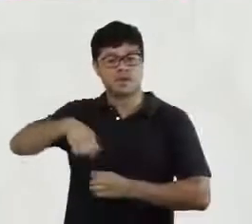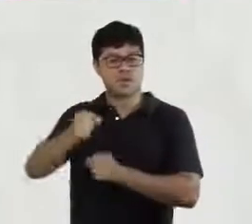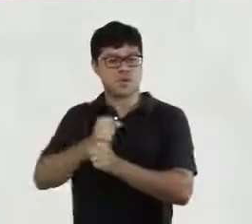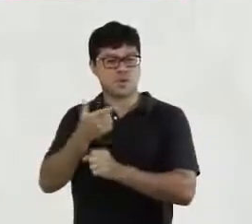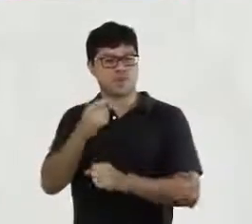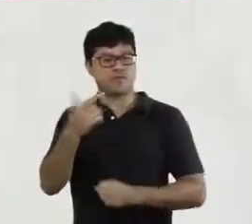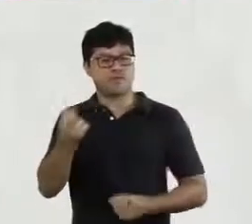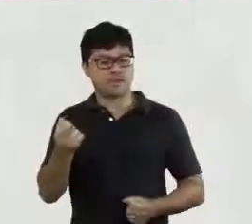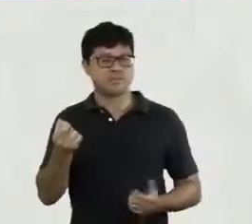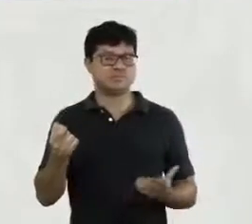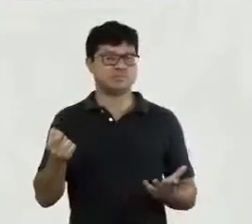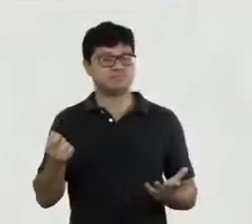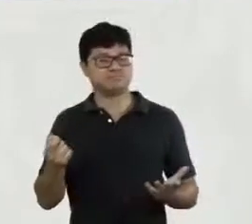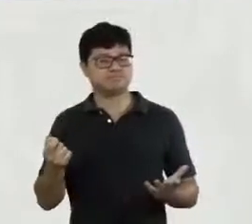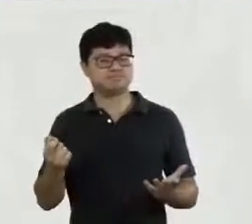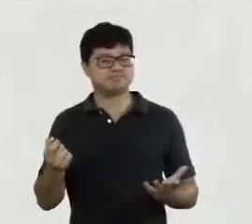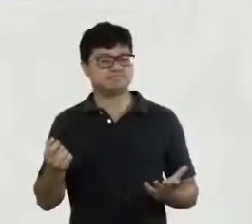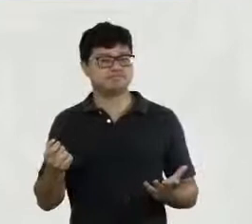ano.